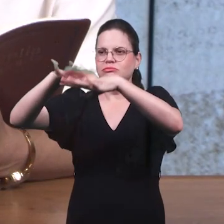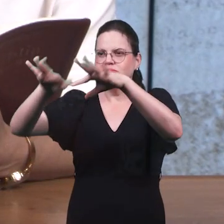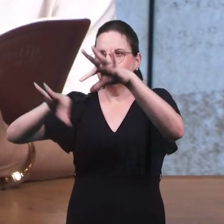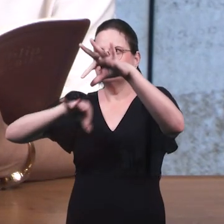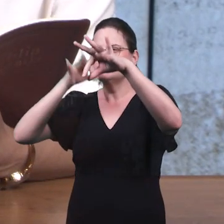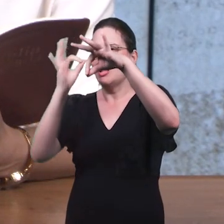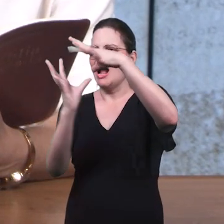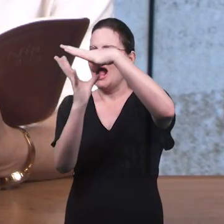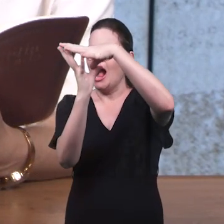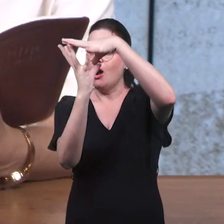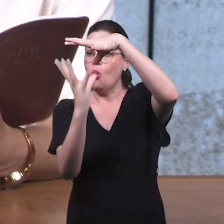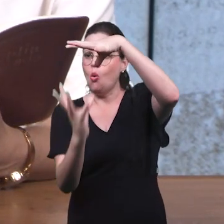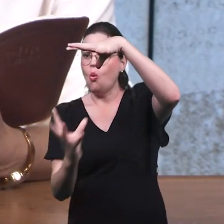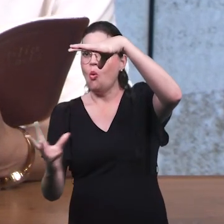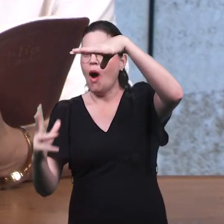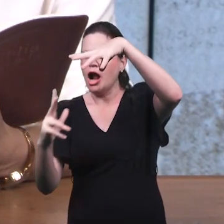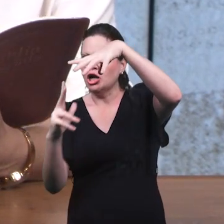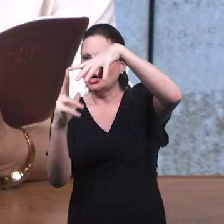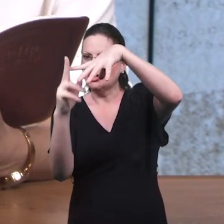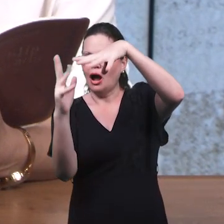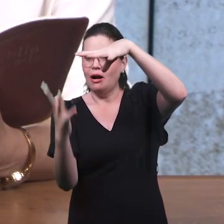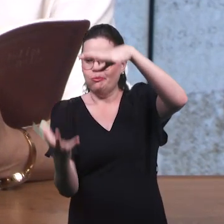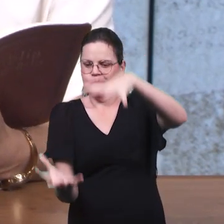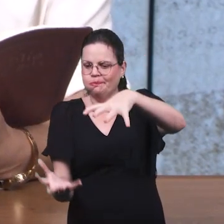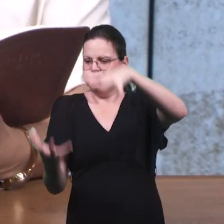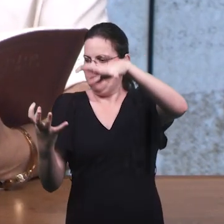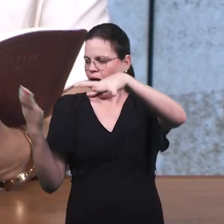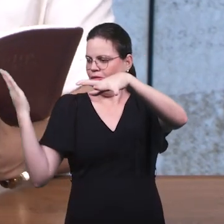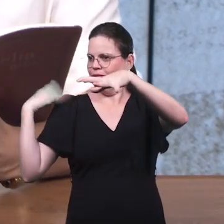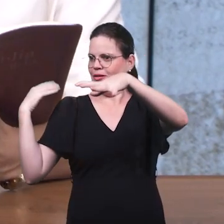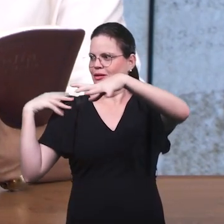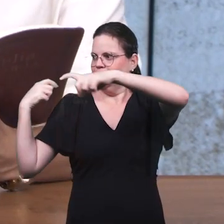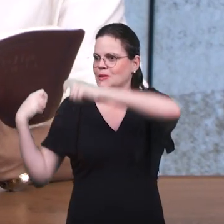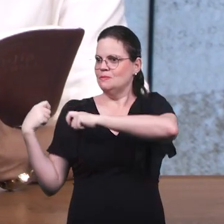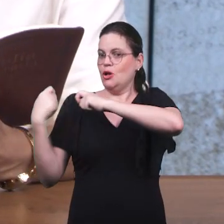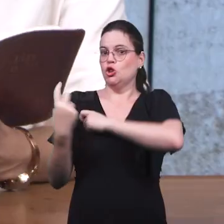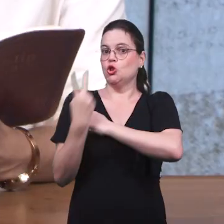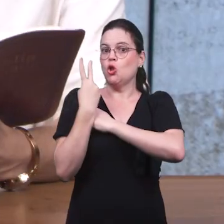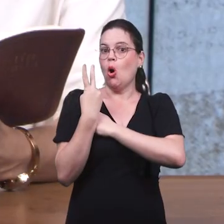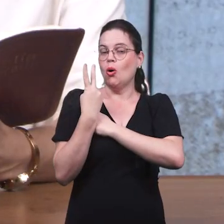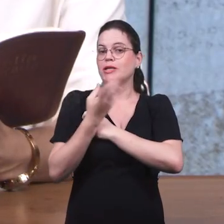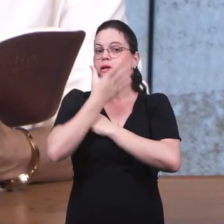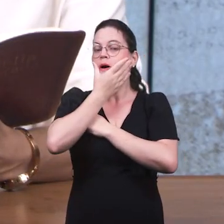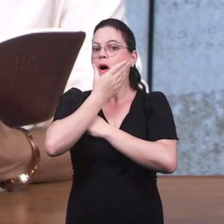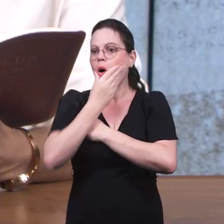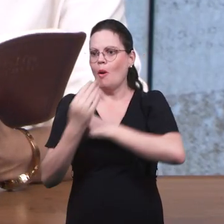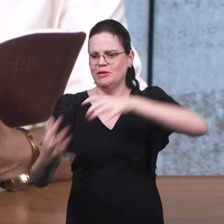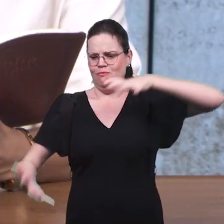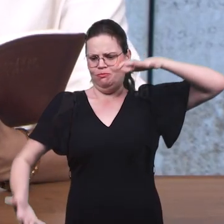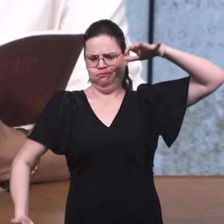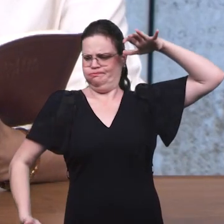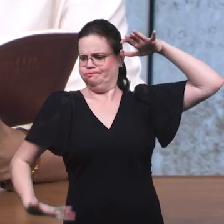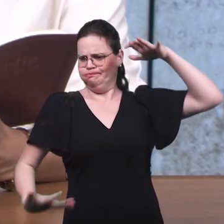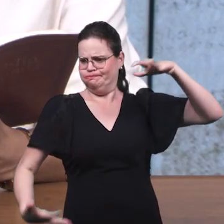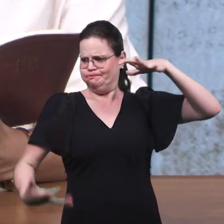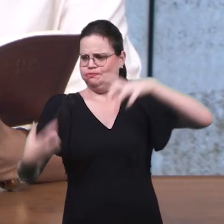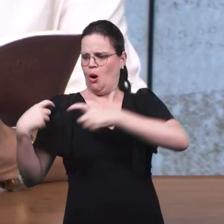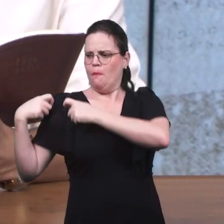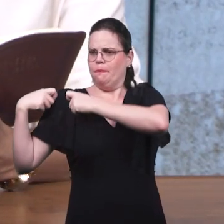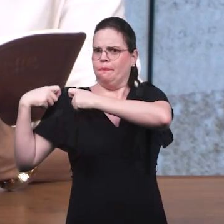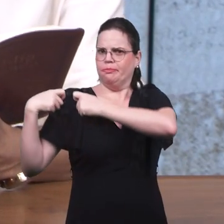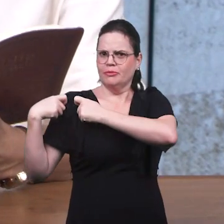vide com um cacho de uvas, o qual trouxeram 2 homens sobre uma verga, como